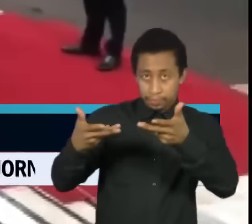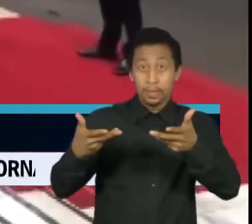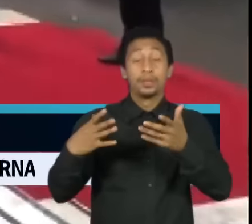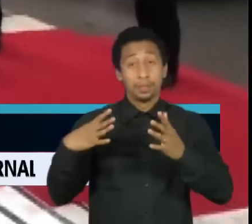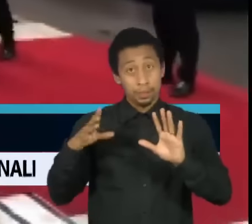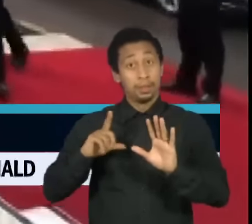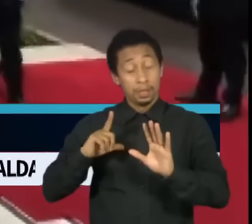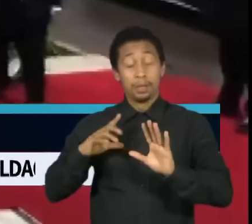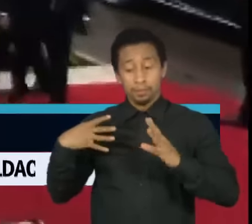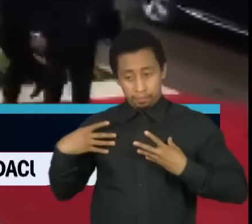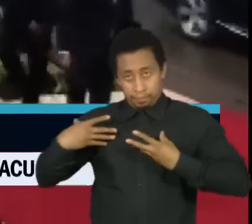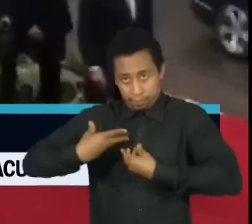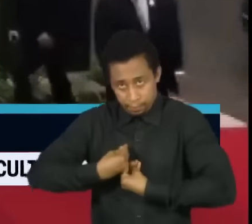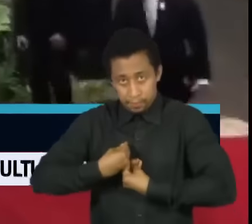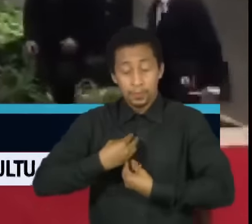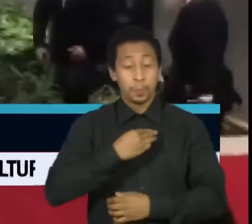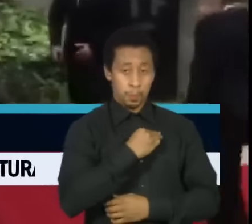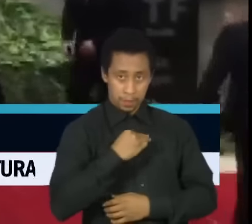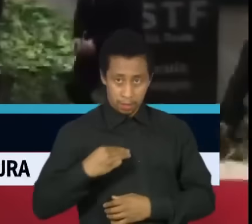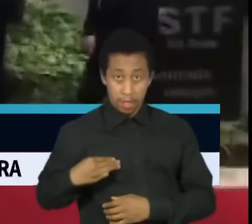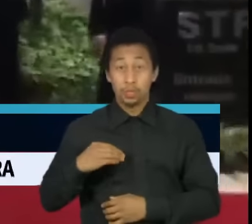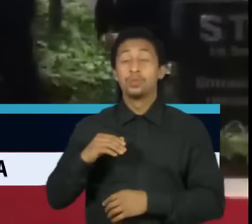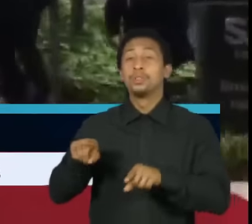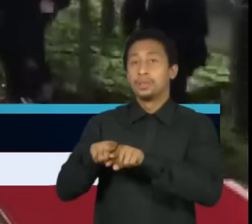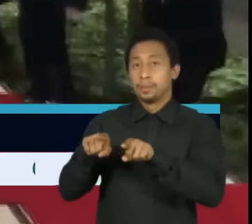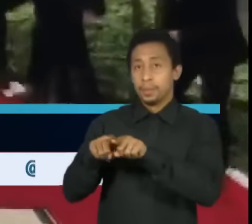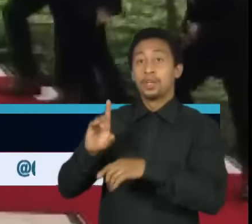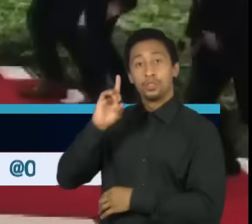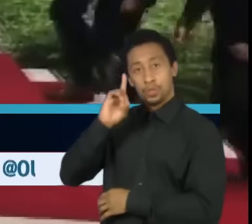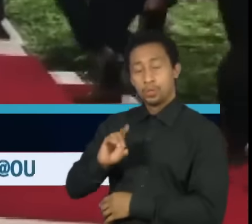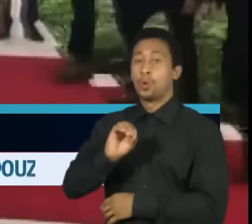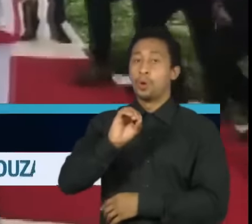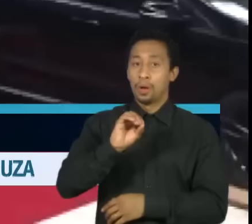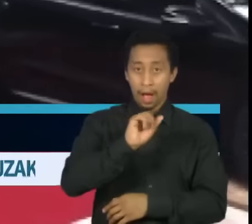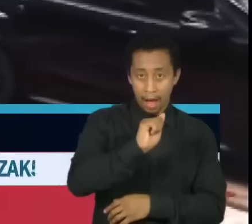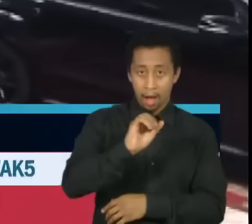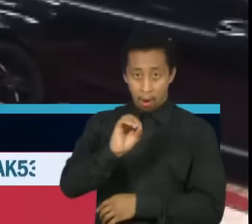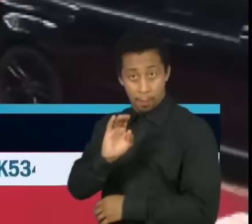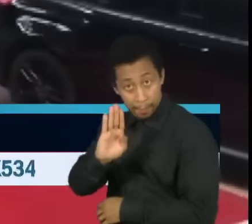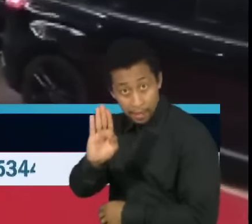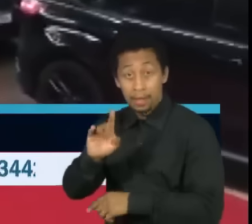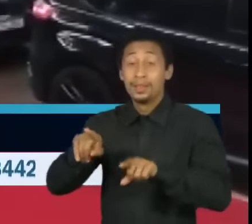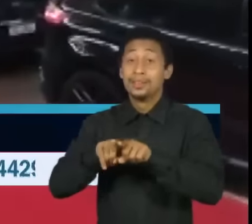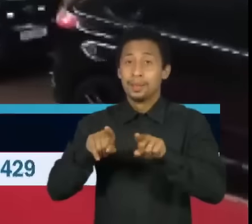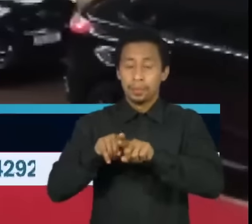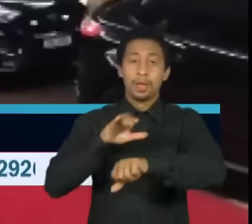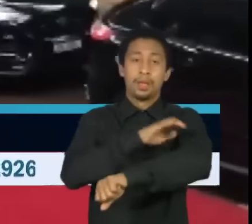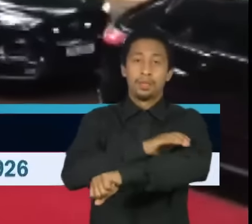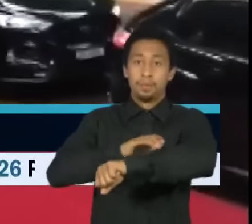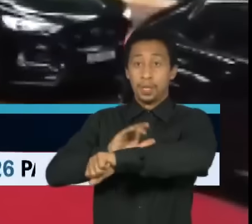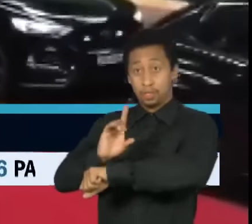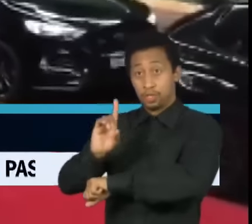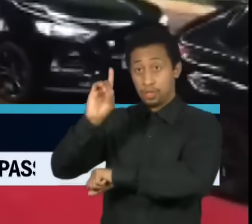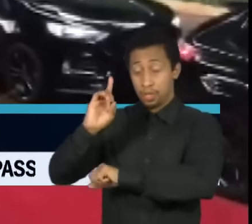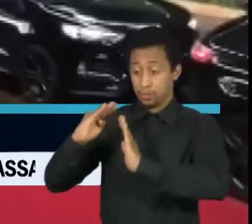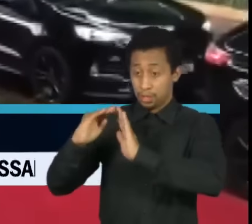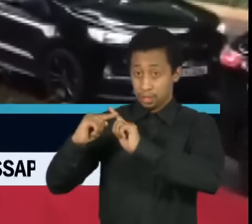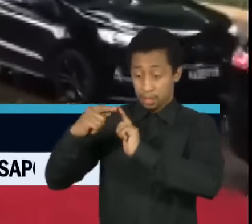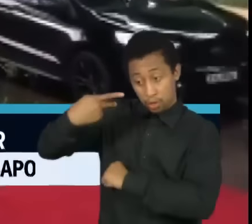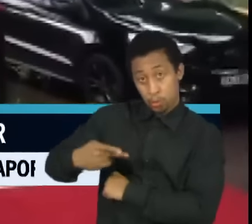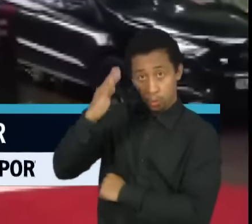da OAB, ministros de Estado e o presidente da Convenção Nacional das Assembleias de Deus do Brasil. Para entrar na sede do